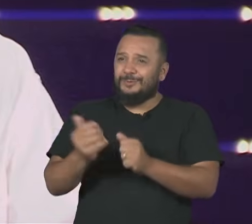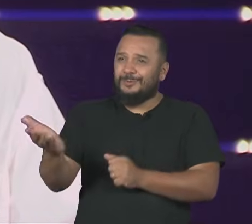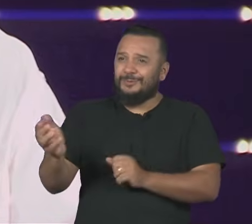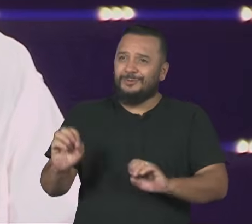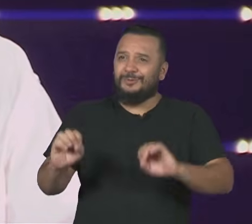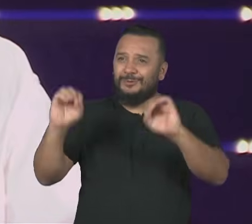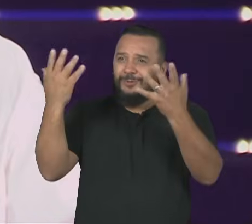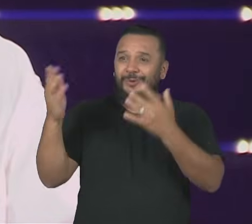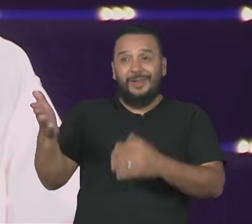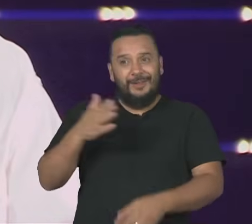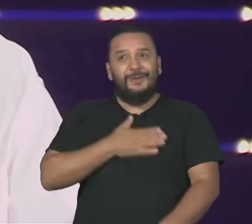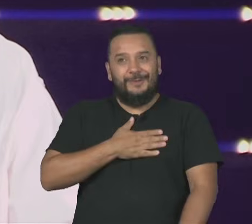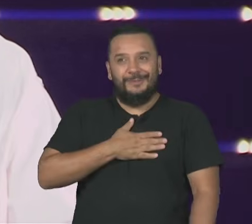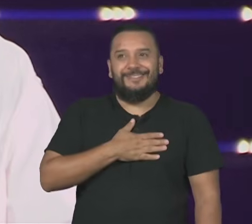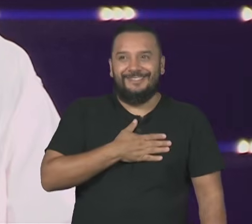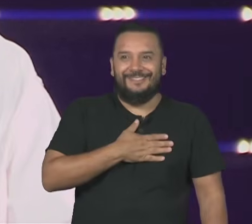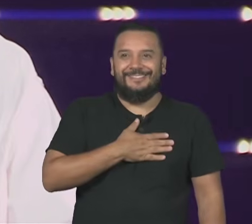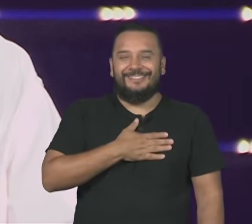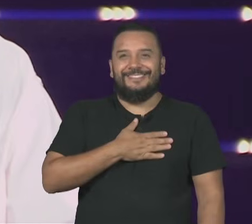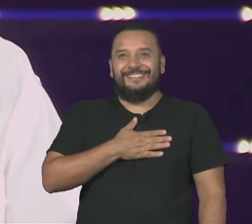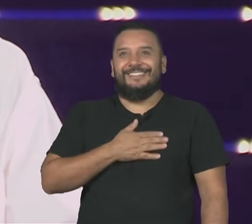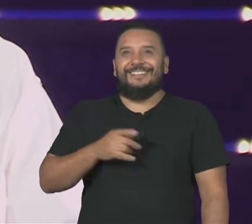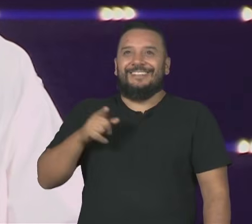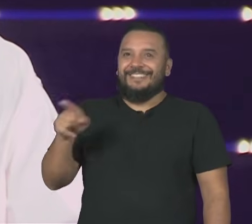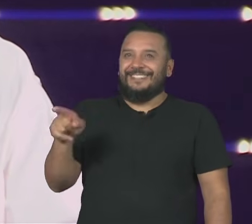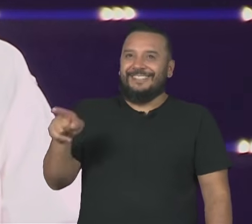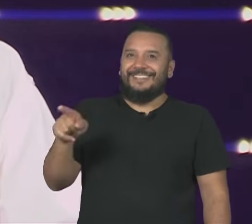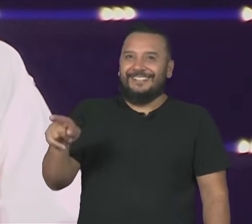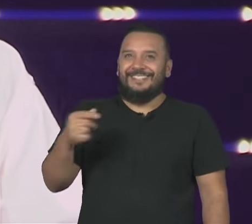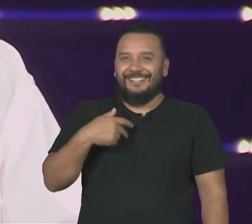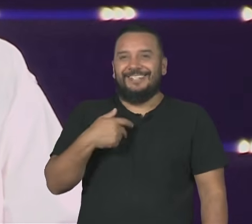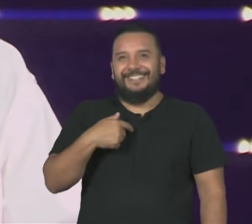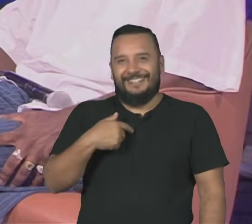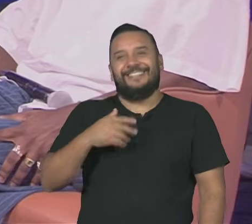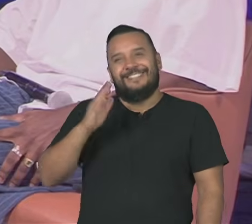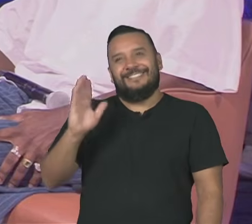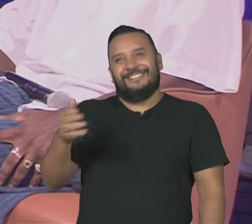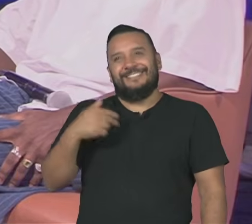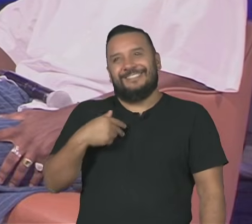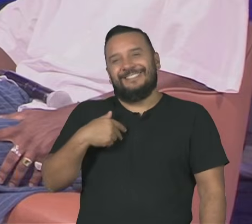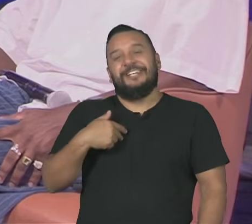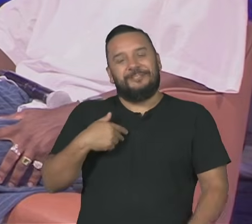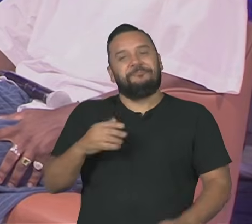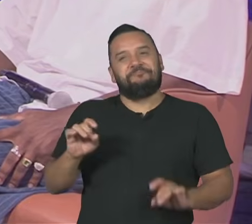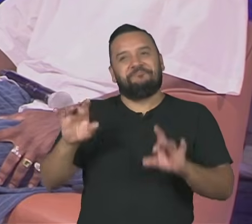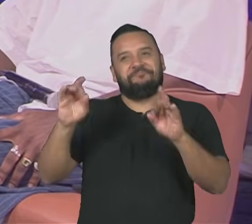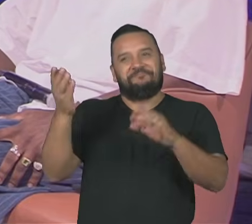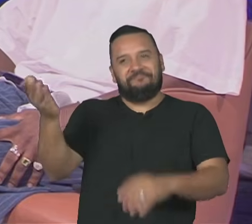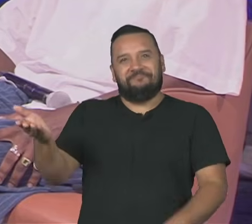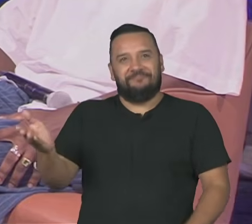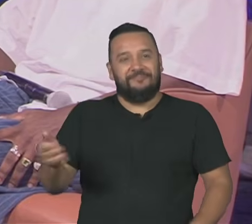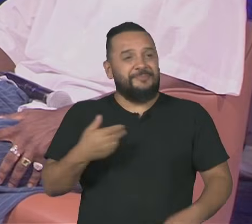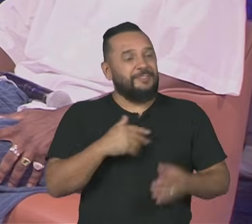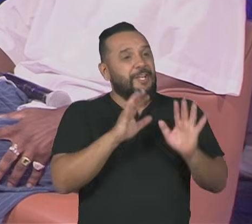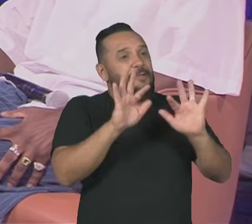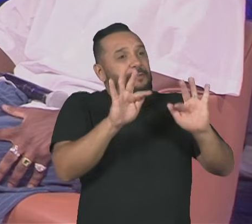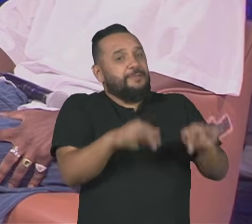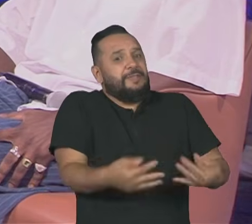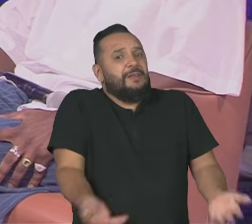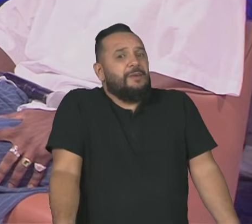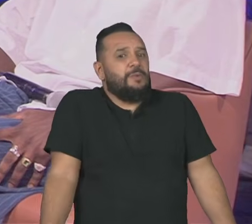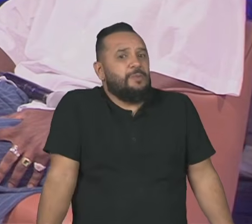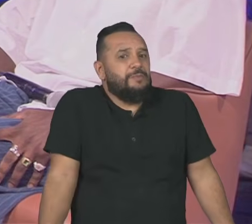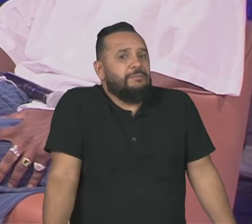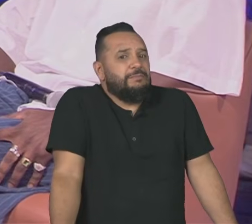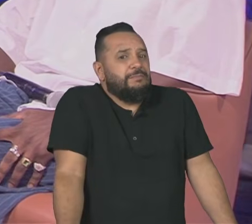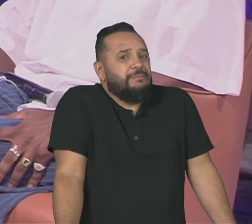show, ela gosta. Ela fala pra minha namorada que ela me namora primeiro que ela. A gente está chegando no final do